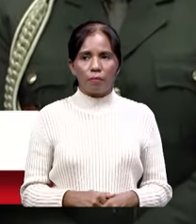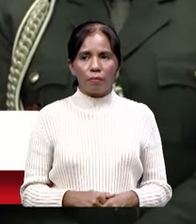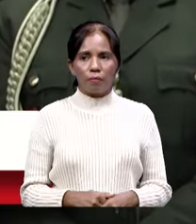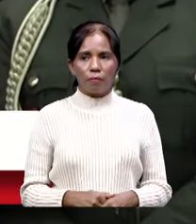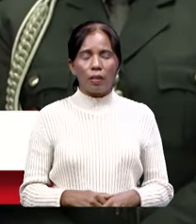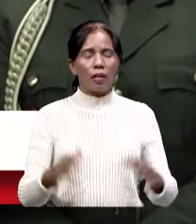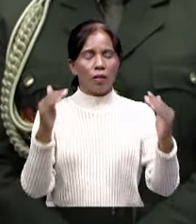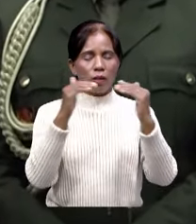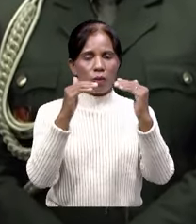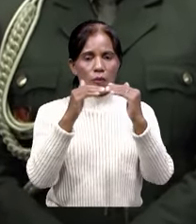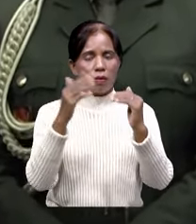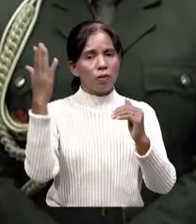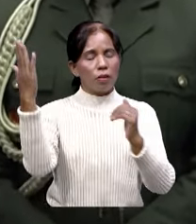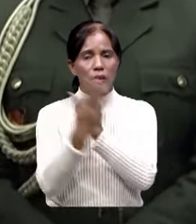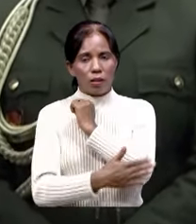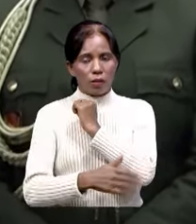reunião em Abu Dhabi,